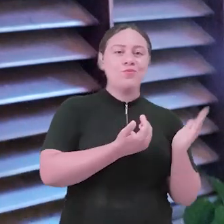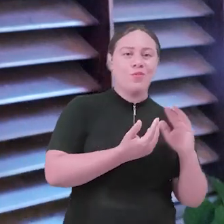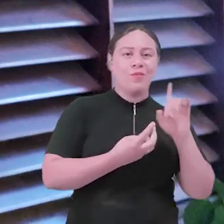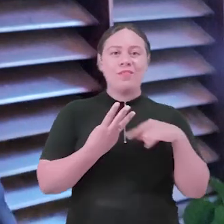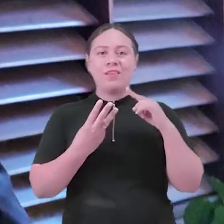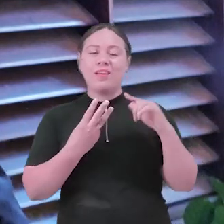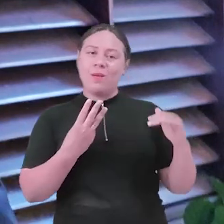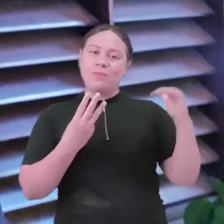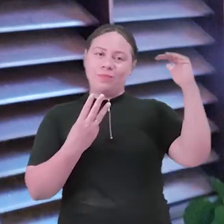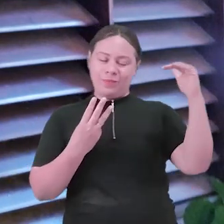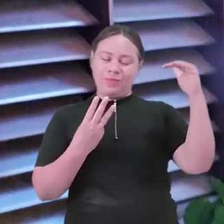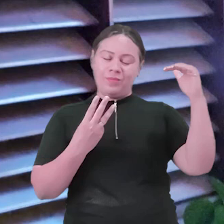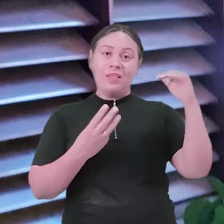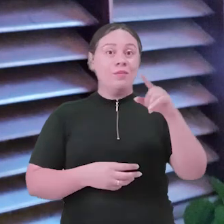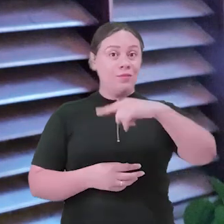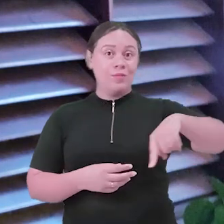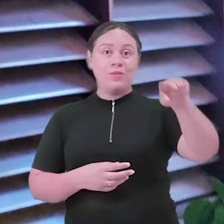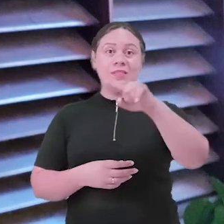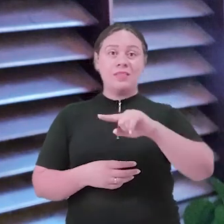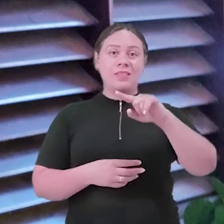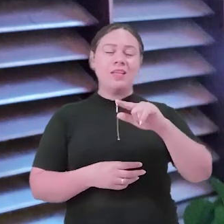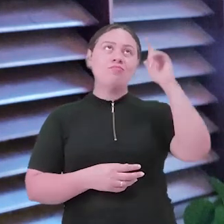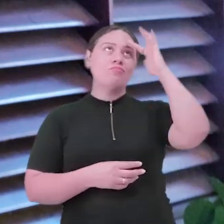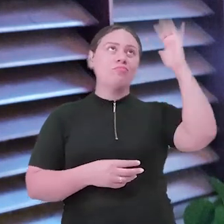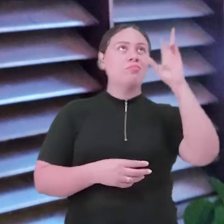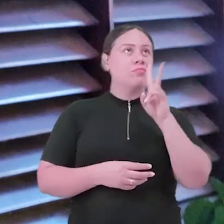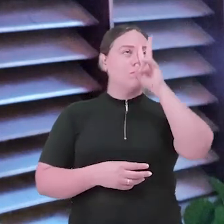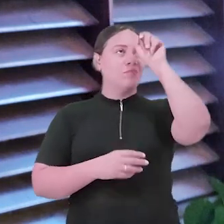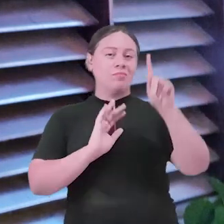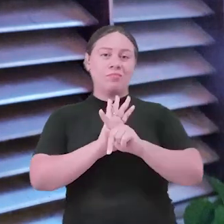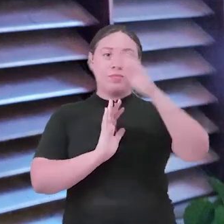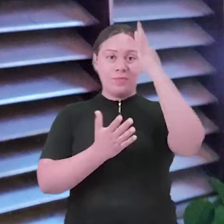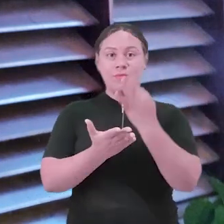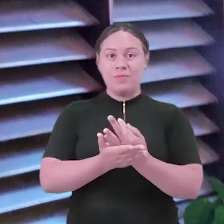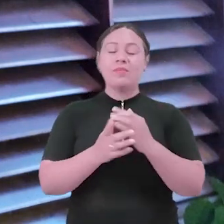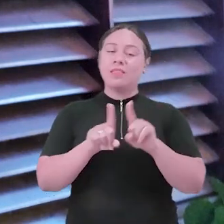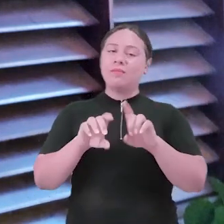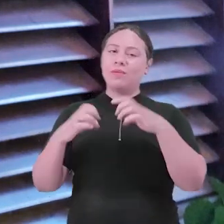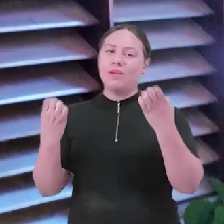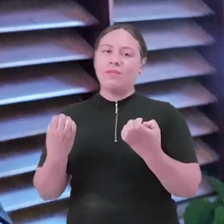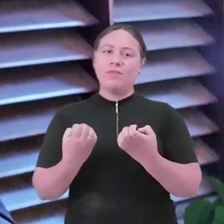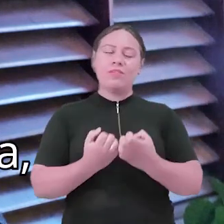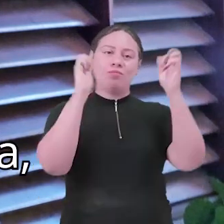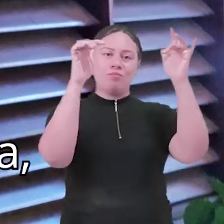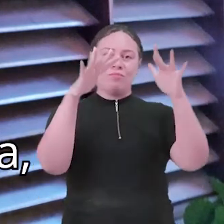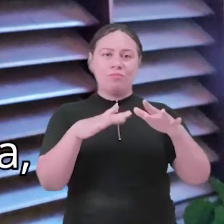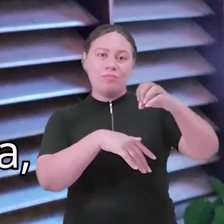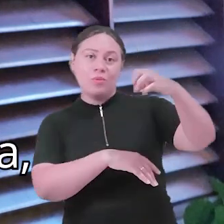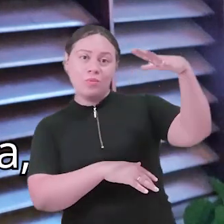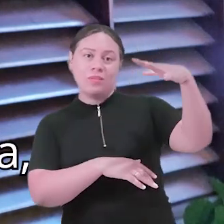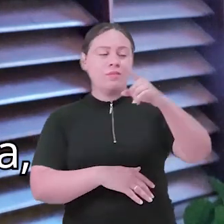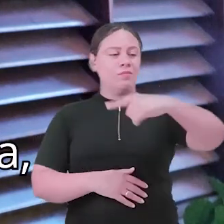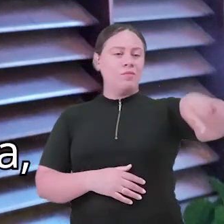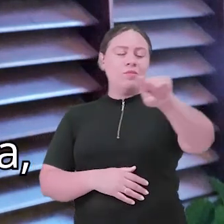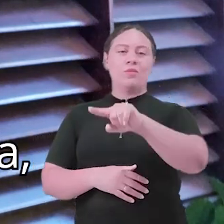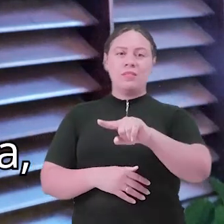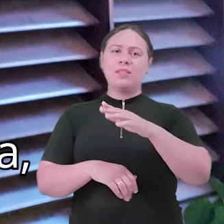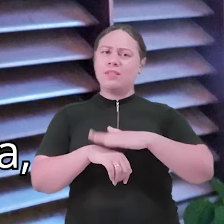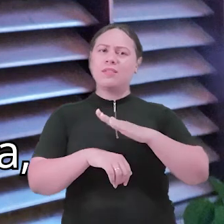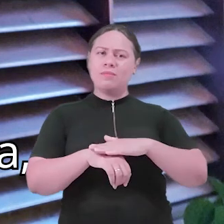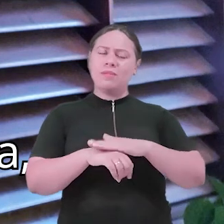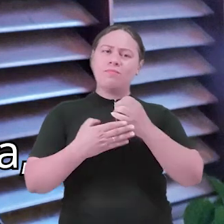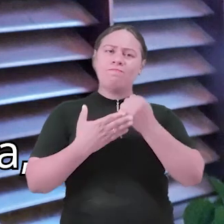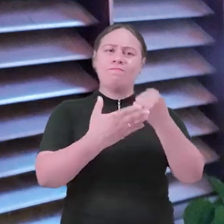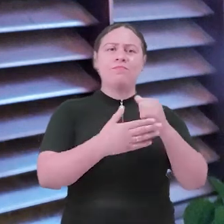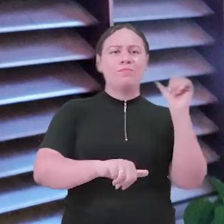e adultos. Inspirados pela força da fé e pela luz do Evangelho, vocês são instrumento de transformação